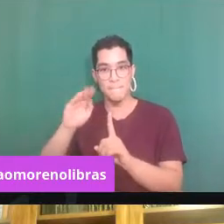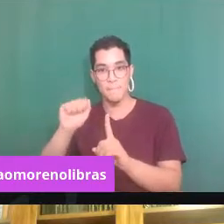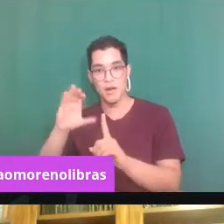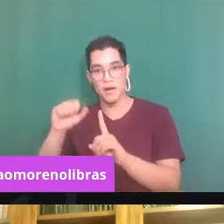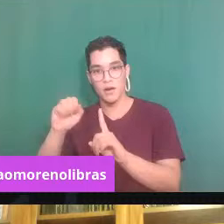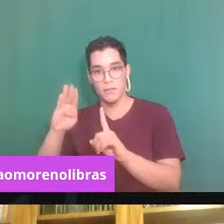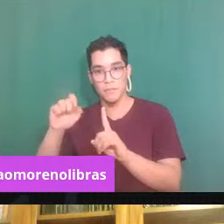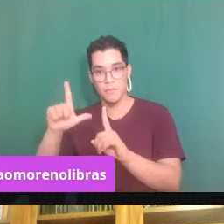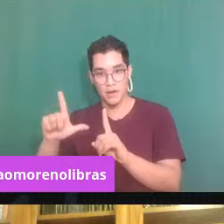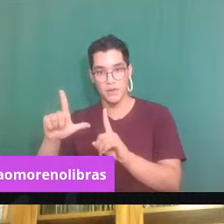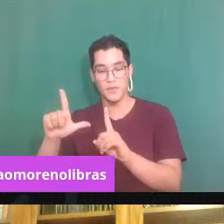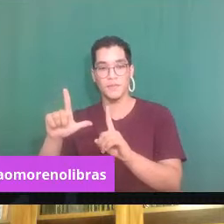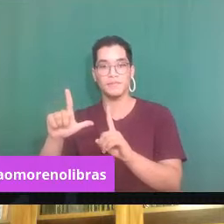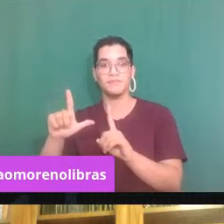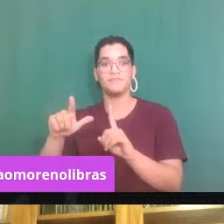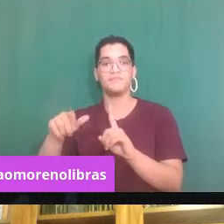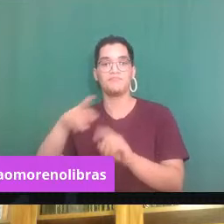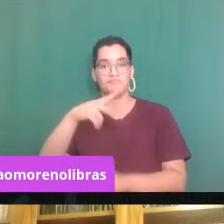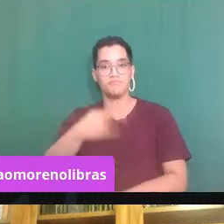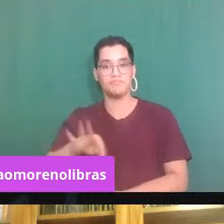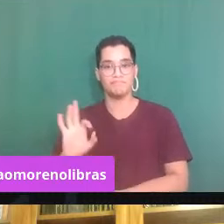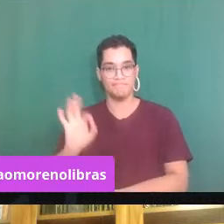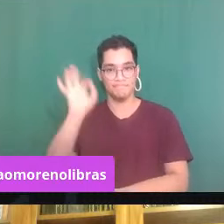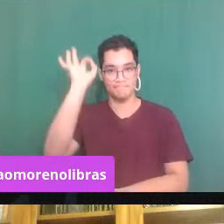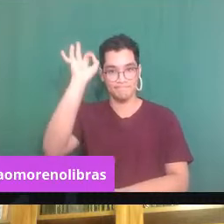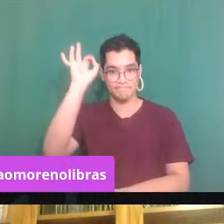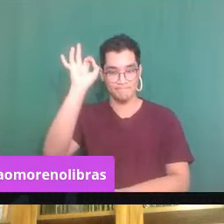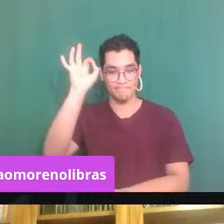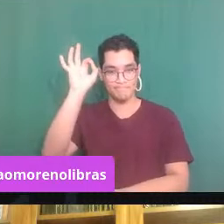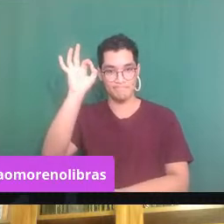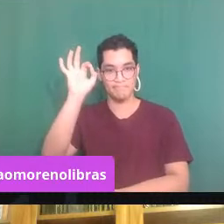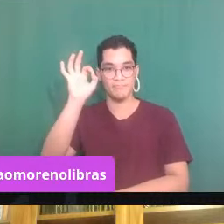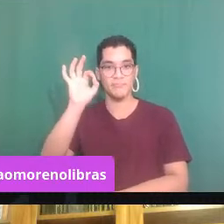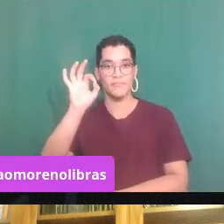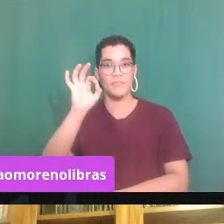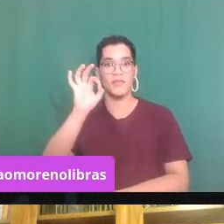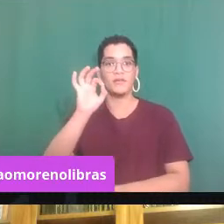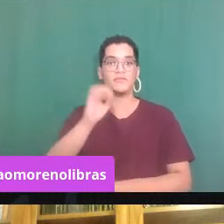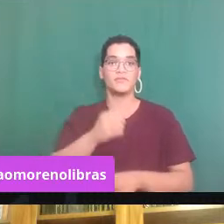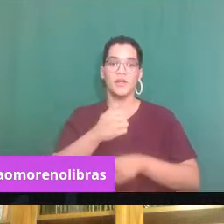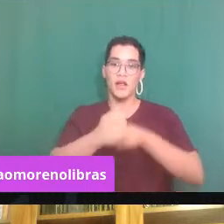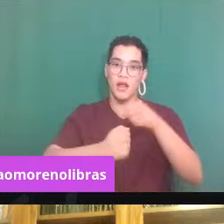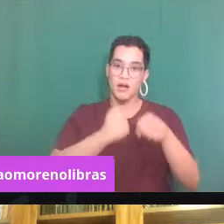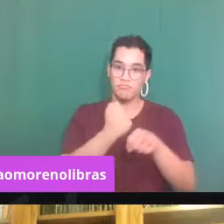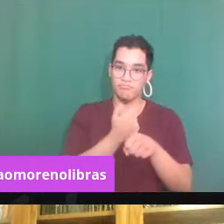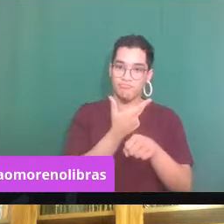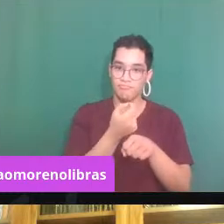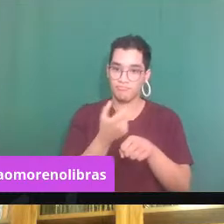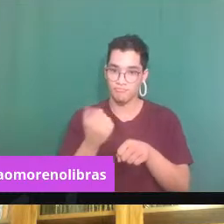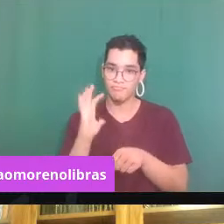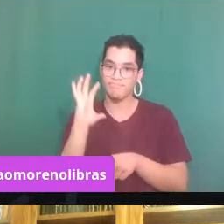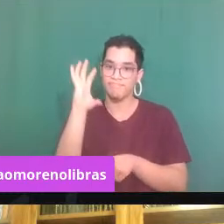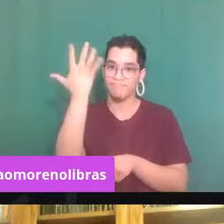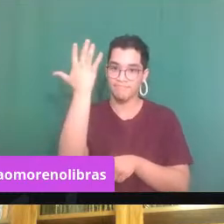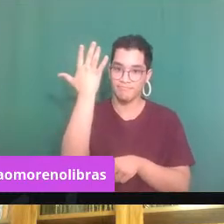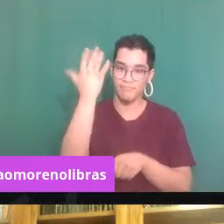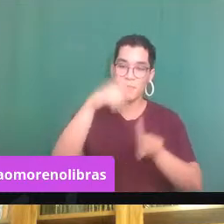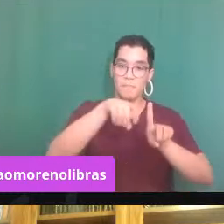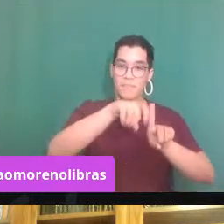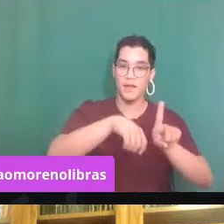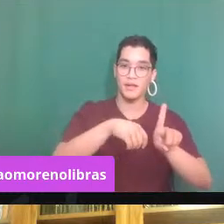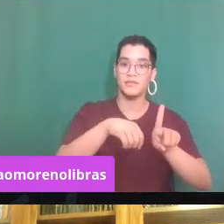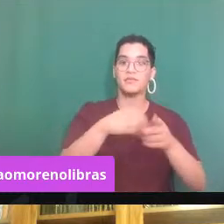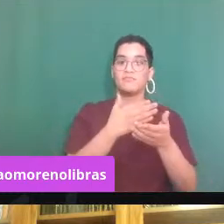da Universidade Federal do Maranhão, que está ocorrendo no presente ano, nos meses de novembro